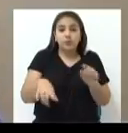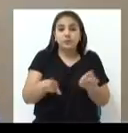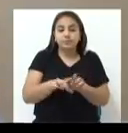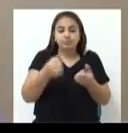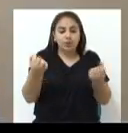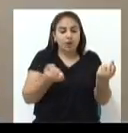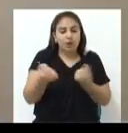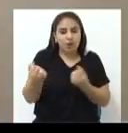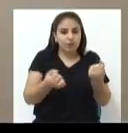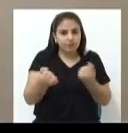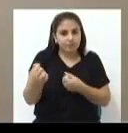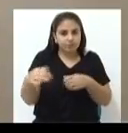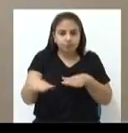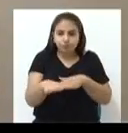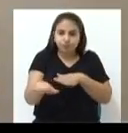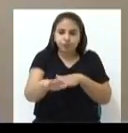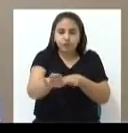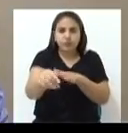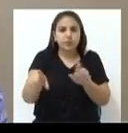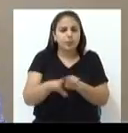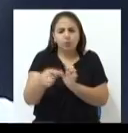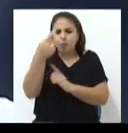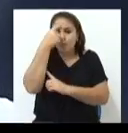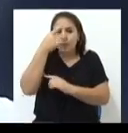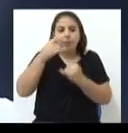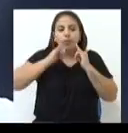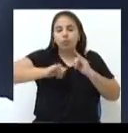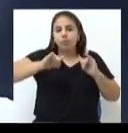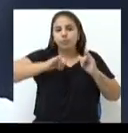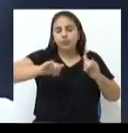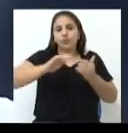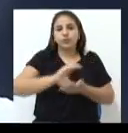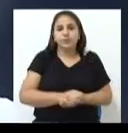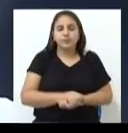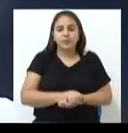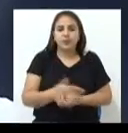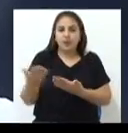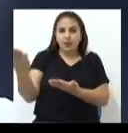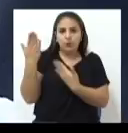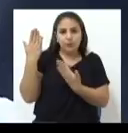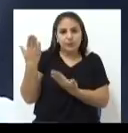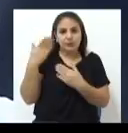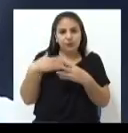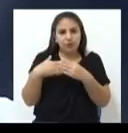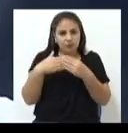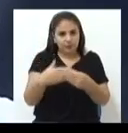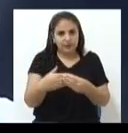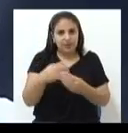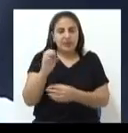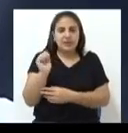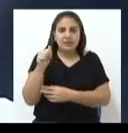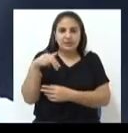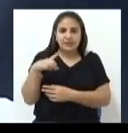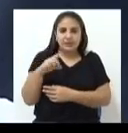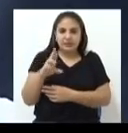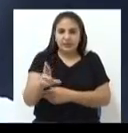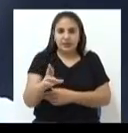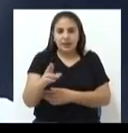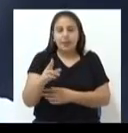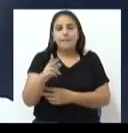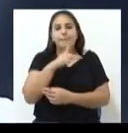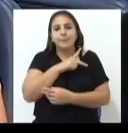automobilismo e não pensa muito em mídia. A homenagem foi acompanhada por André Grando, presidente